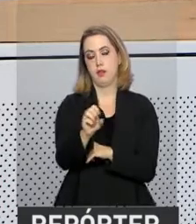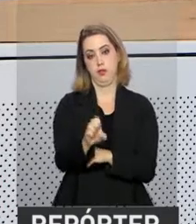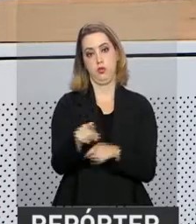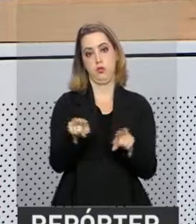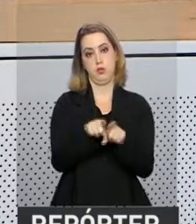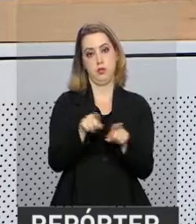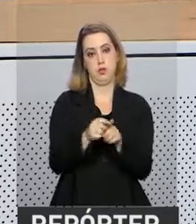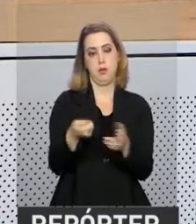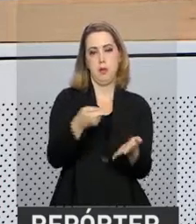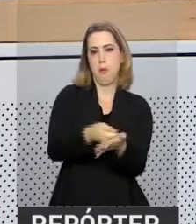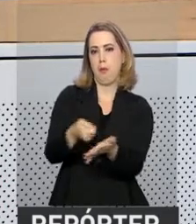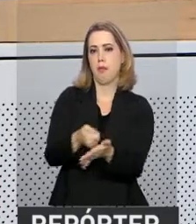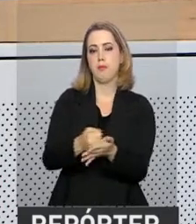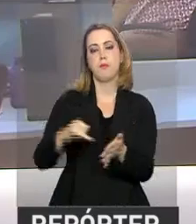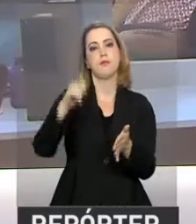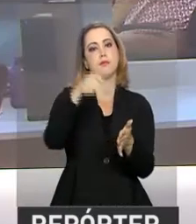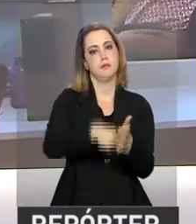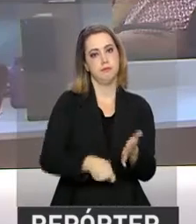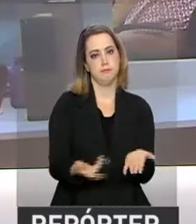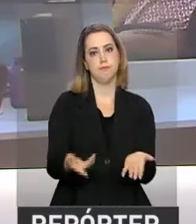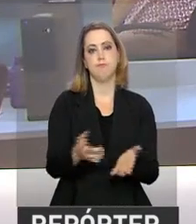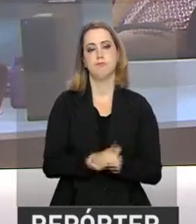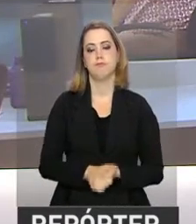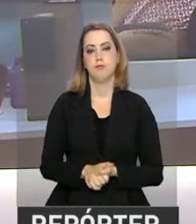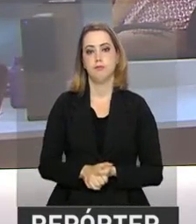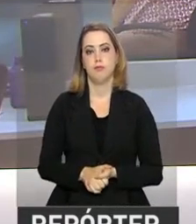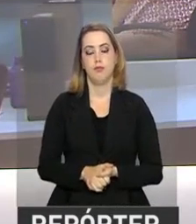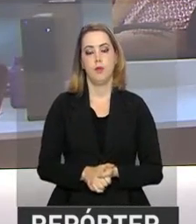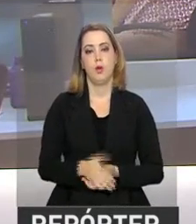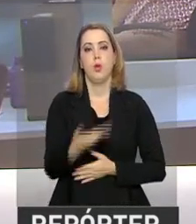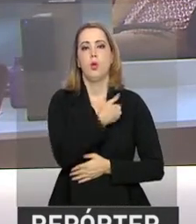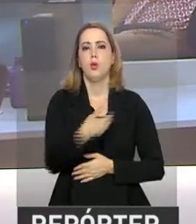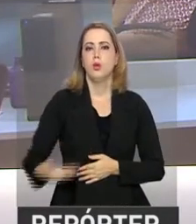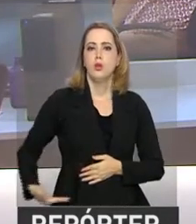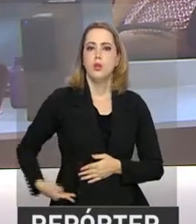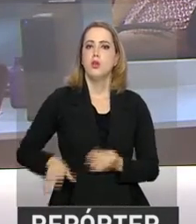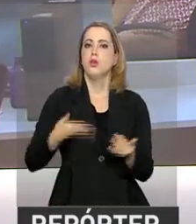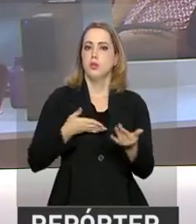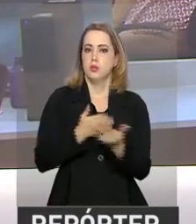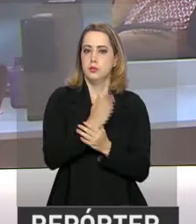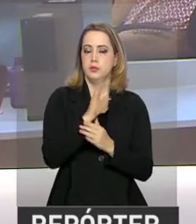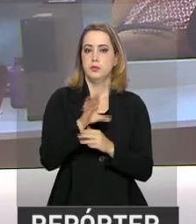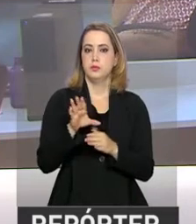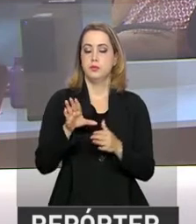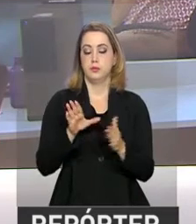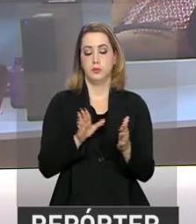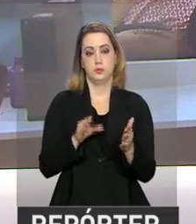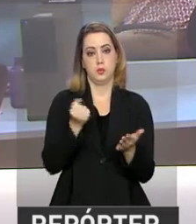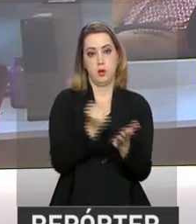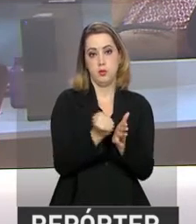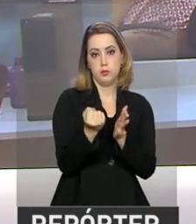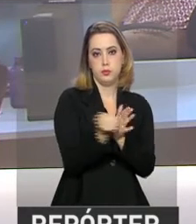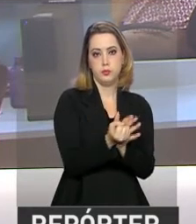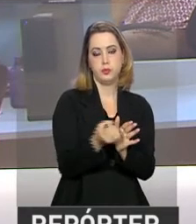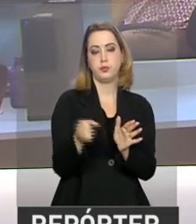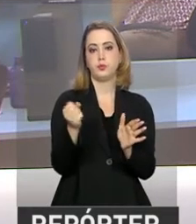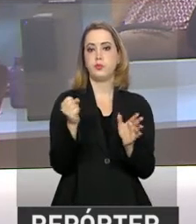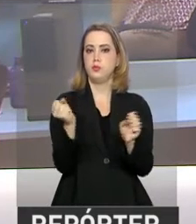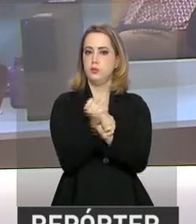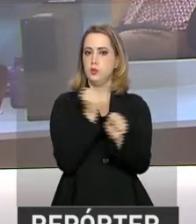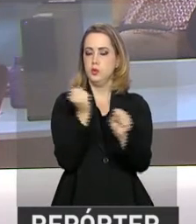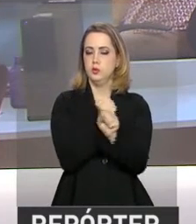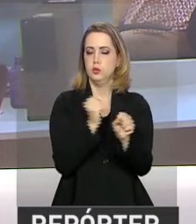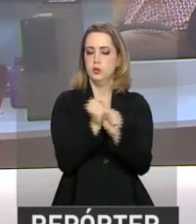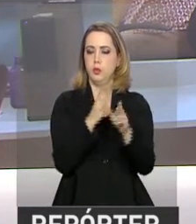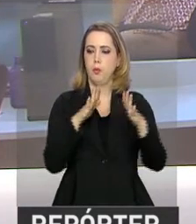até pagar os seus impostos o governo autorizou a contratação de obras para a construção de moradias da nova faixa do programa minha